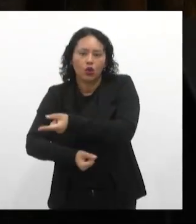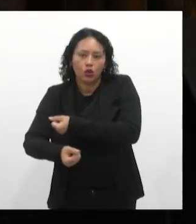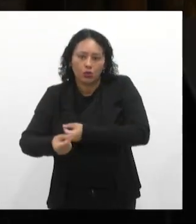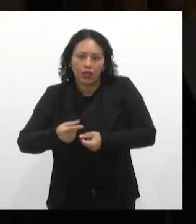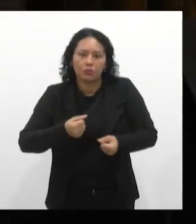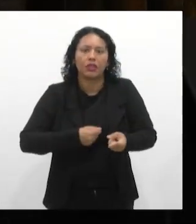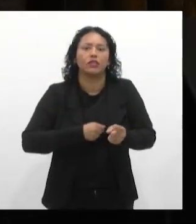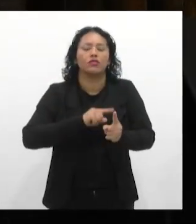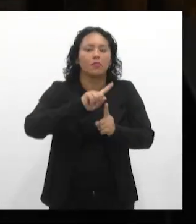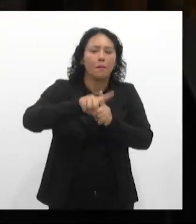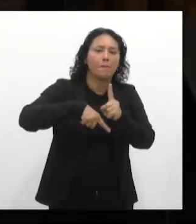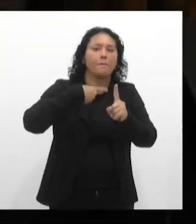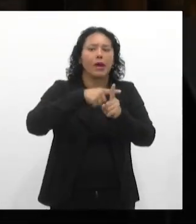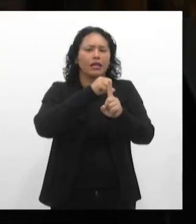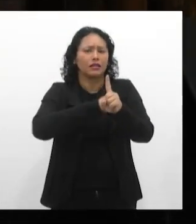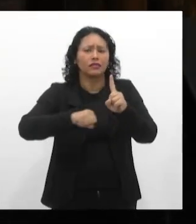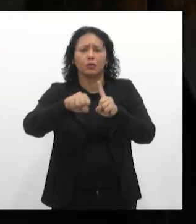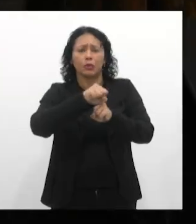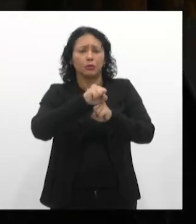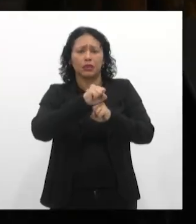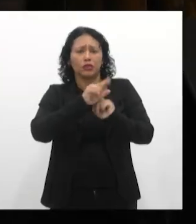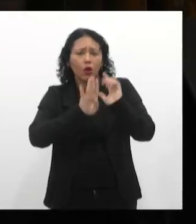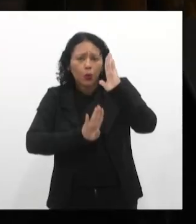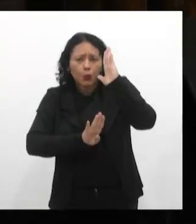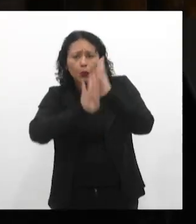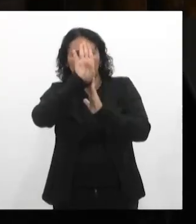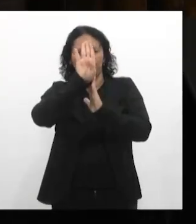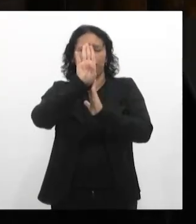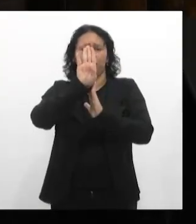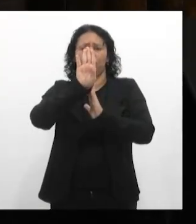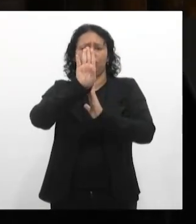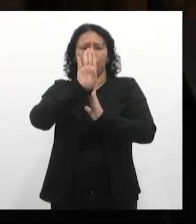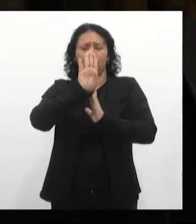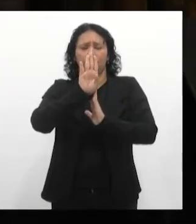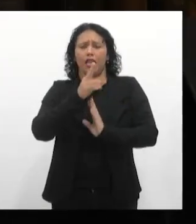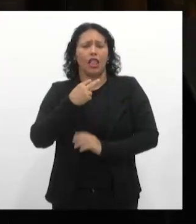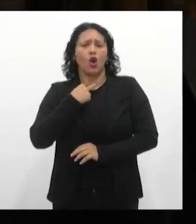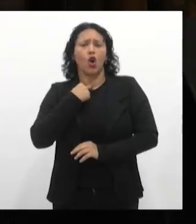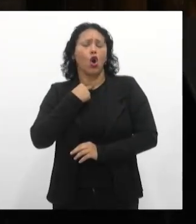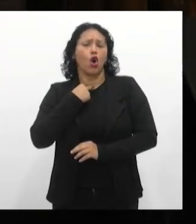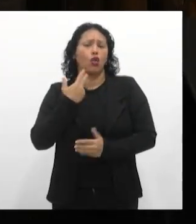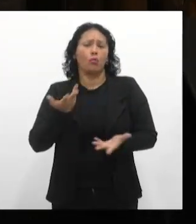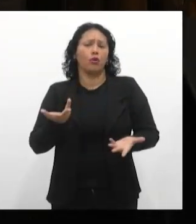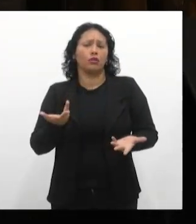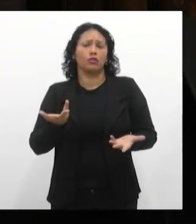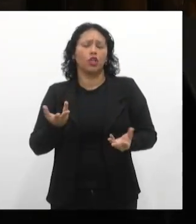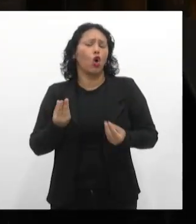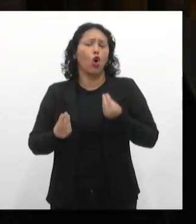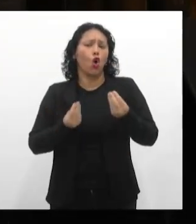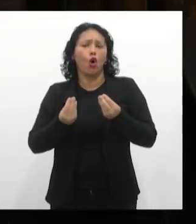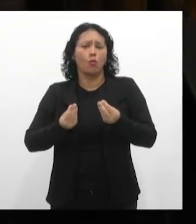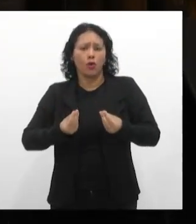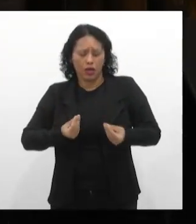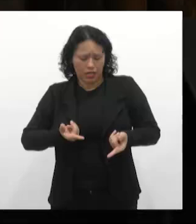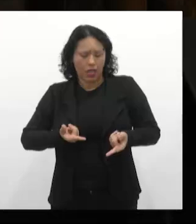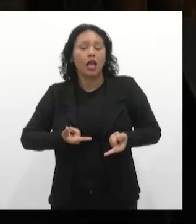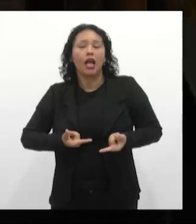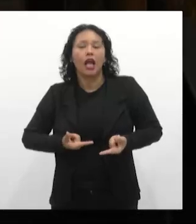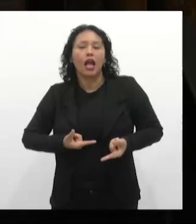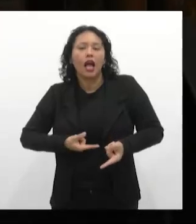socialmente. Porque não pode haver economia sadia